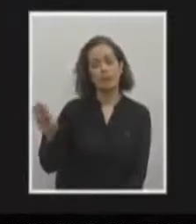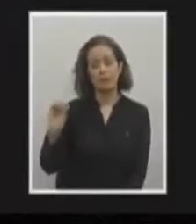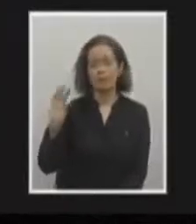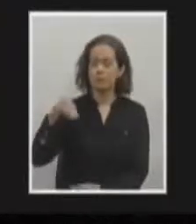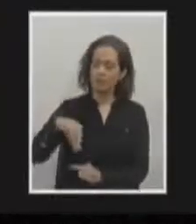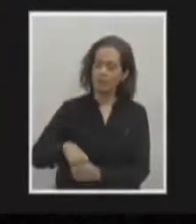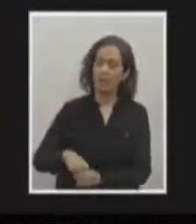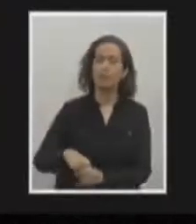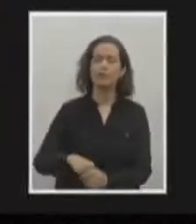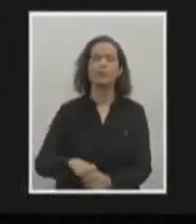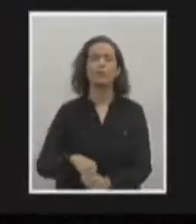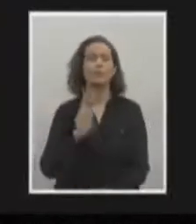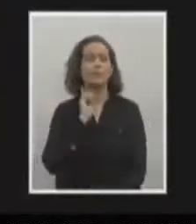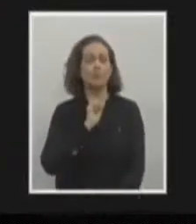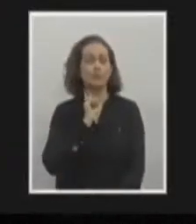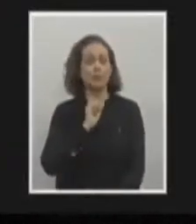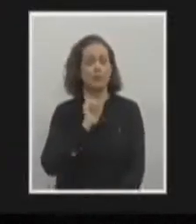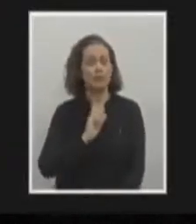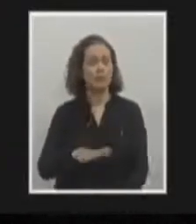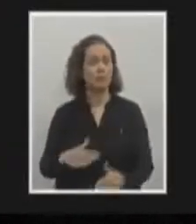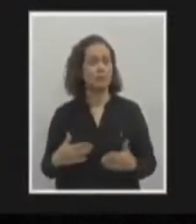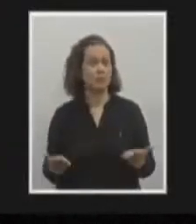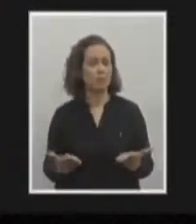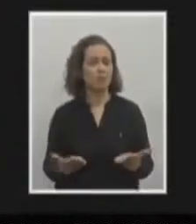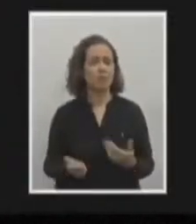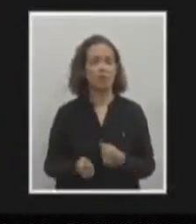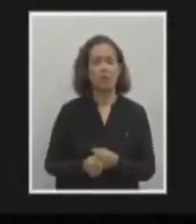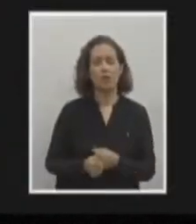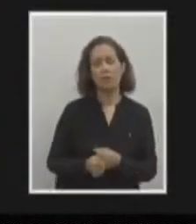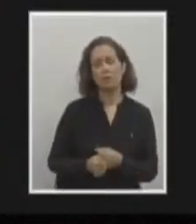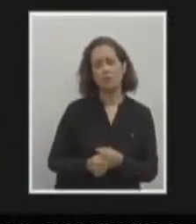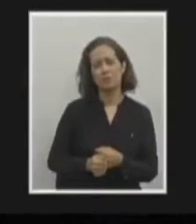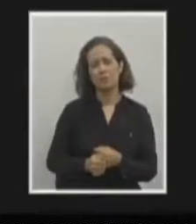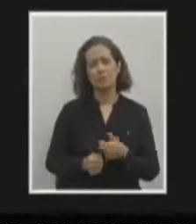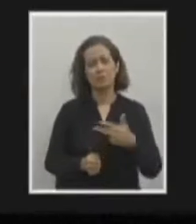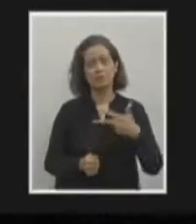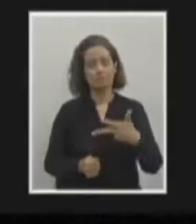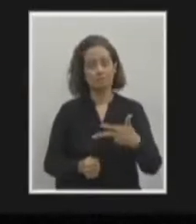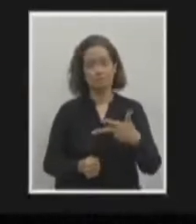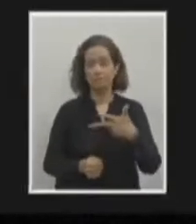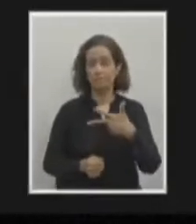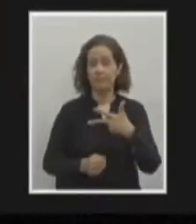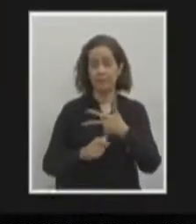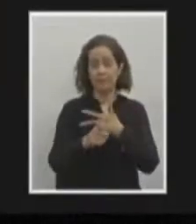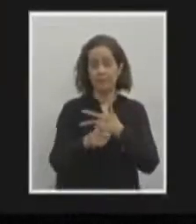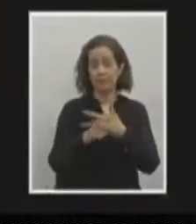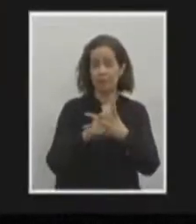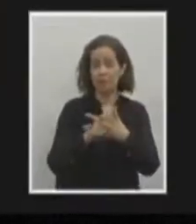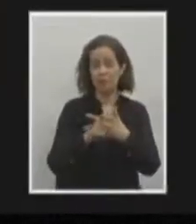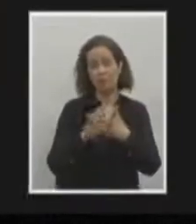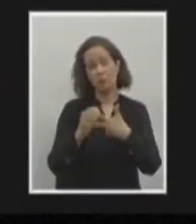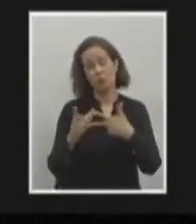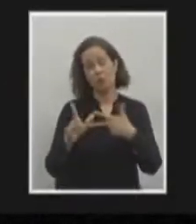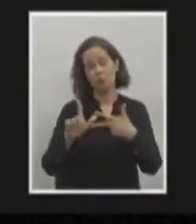isso deve ser a cargo do Legislativo e não do Executivo. Eu agradeço a